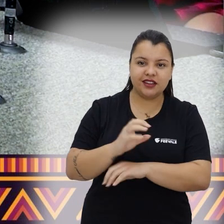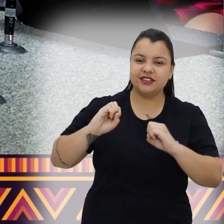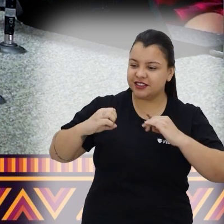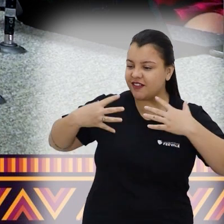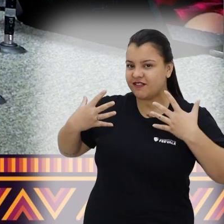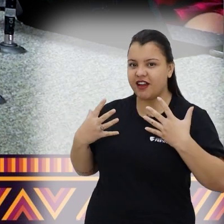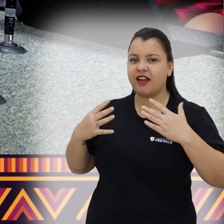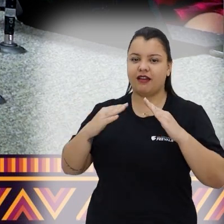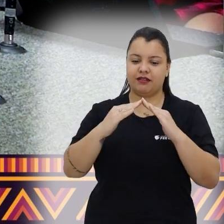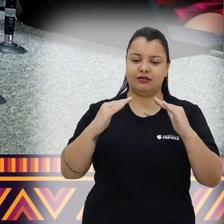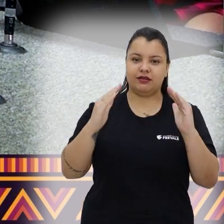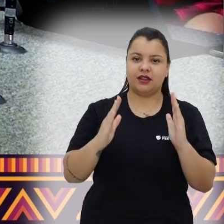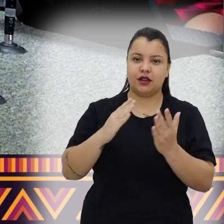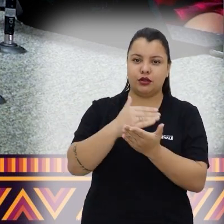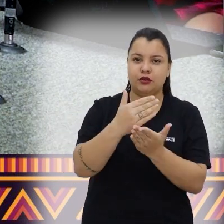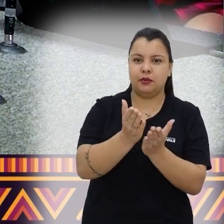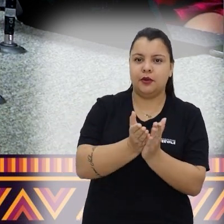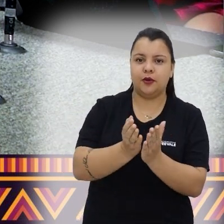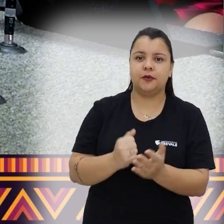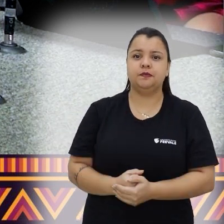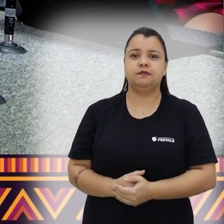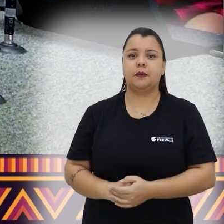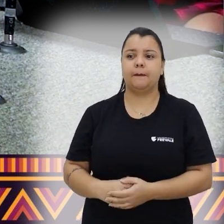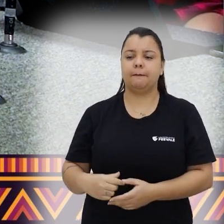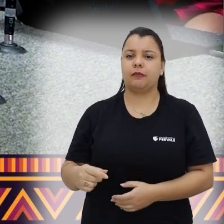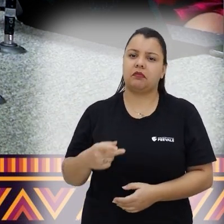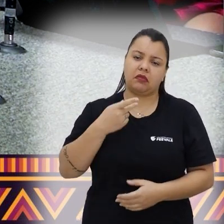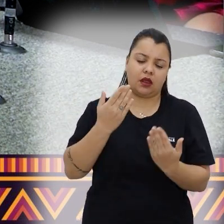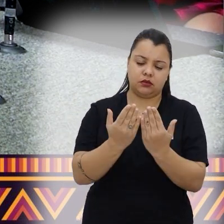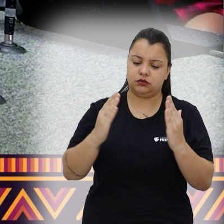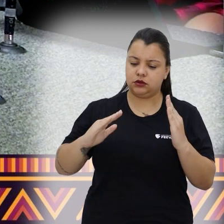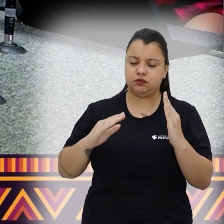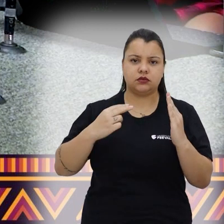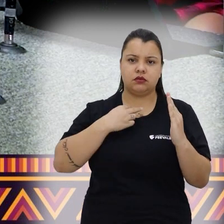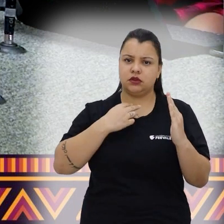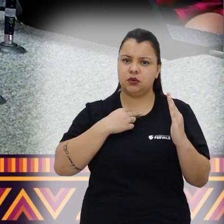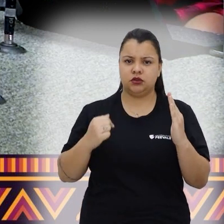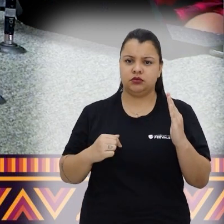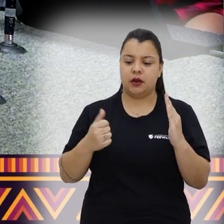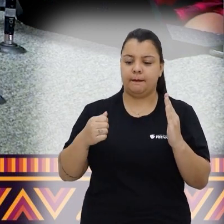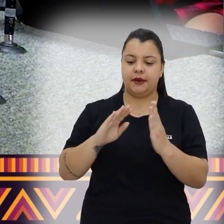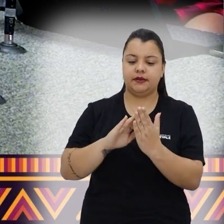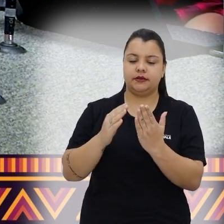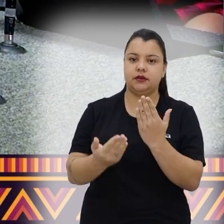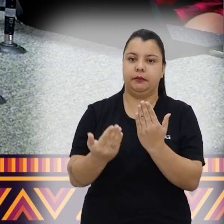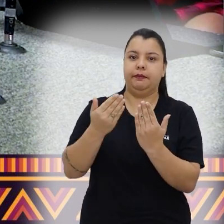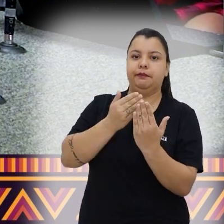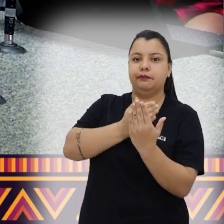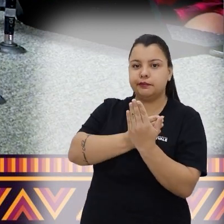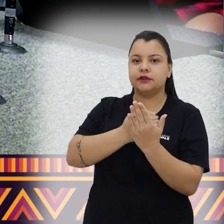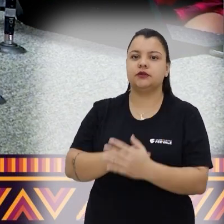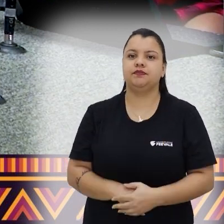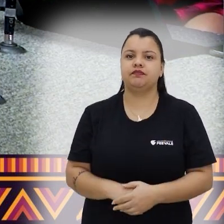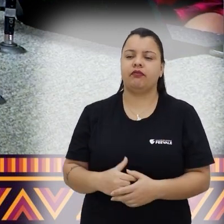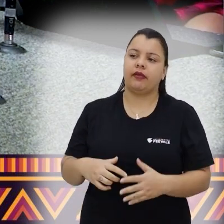debutante, acabei sendo barrado na porta pela portaria e tal, dizendo que eu tinha que entrar por trás. Enfim, isso acaba dando